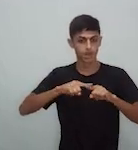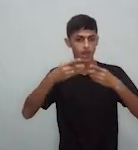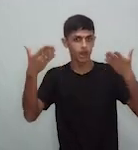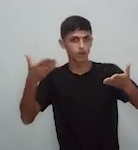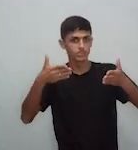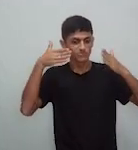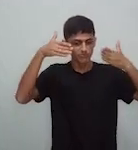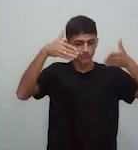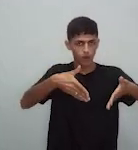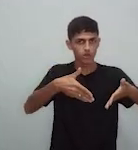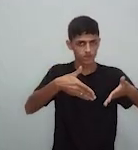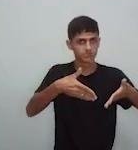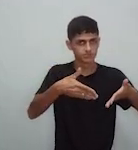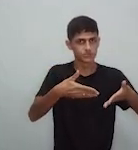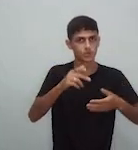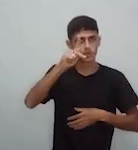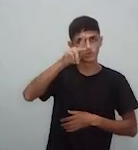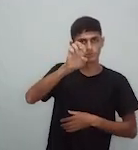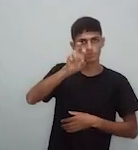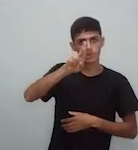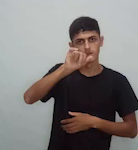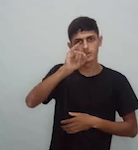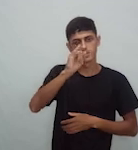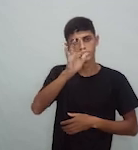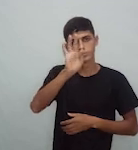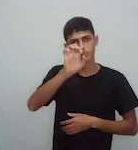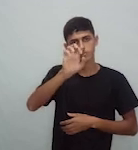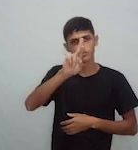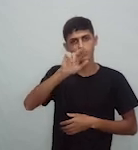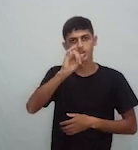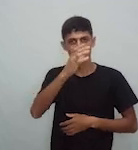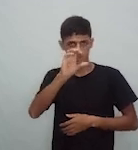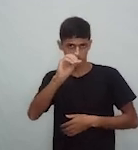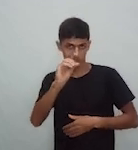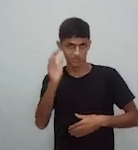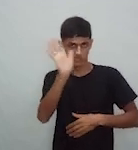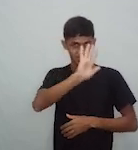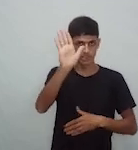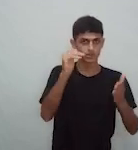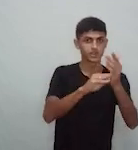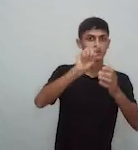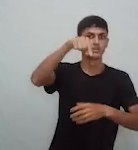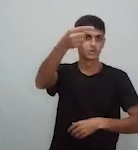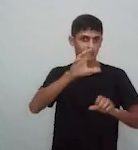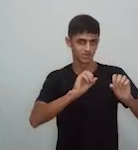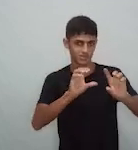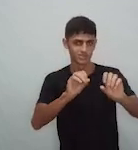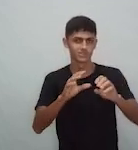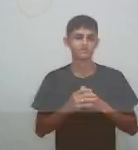foco ao sistema nervoso periférico, certo? Então é isso, gente. Então, tchau e até a próxima aula.